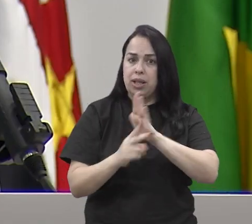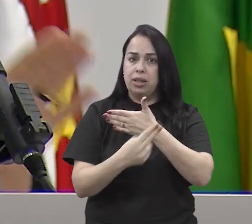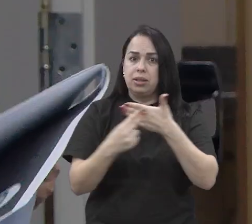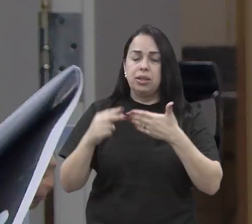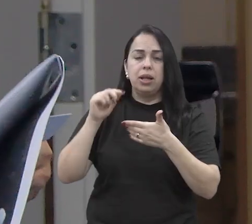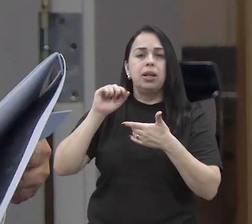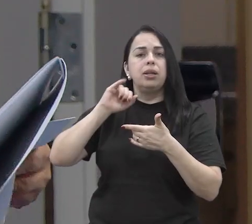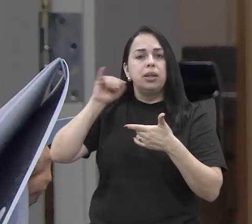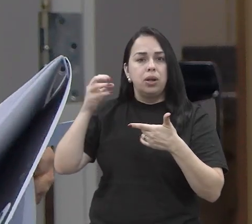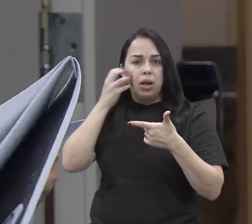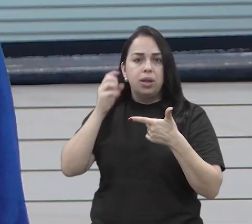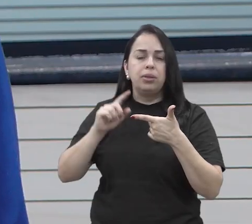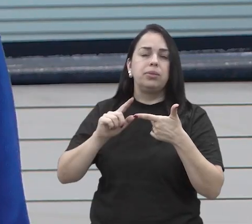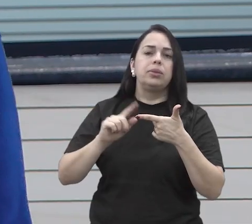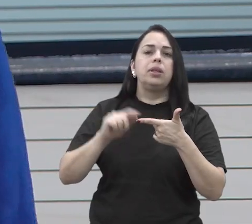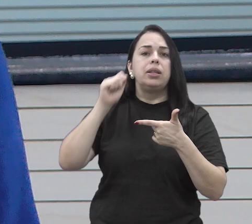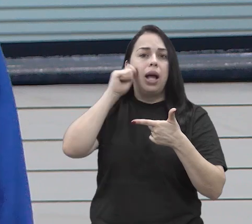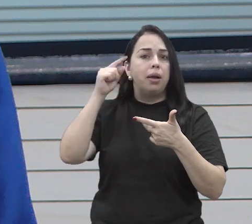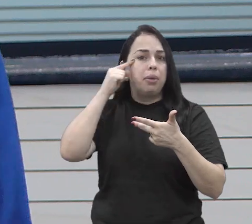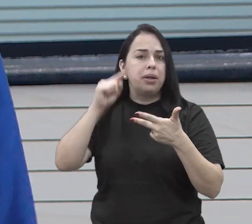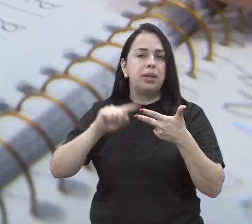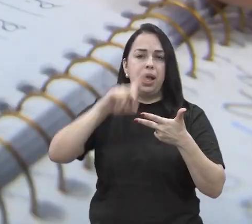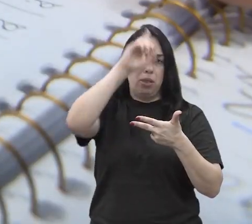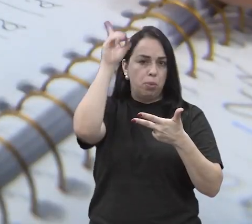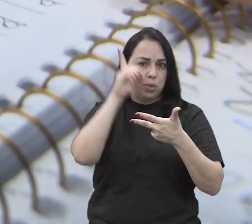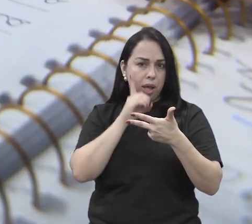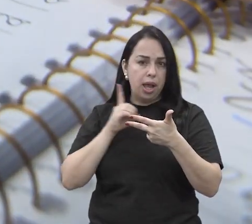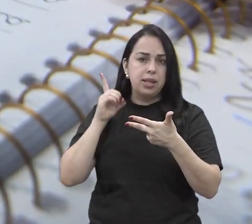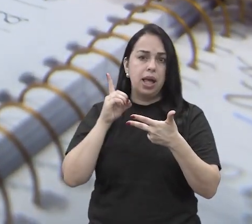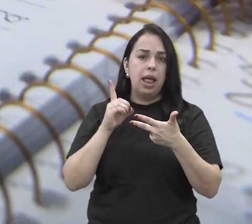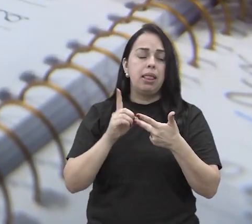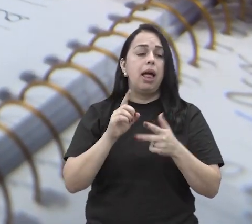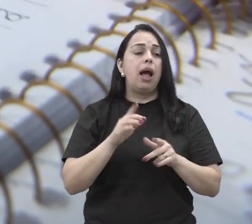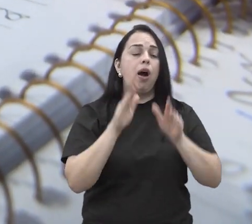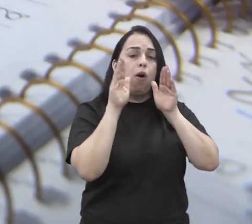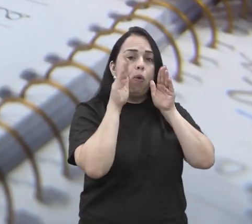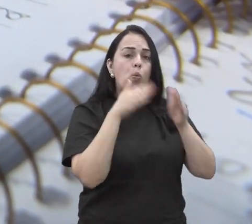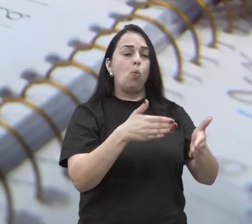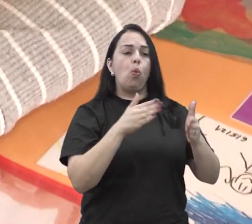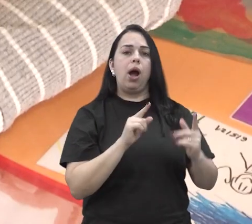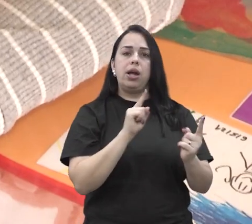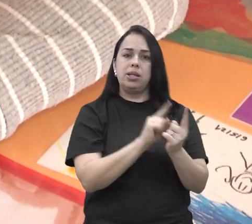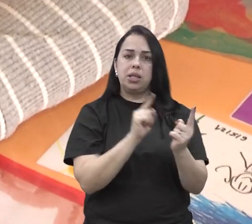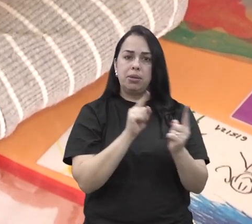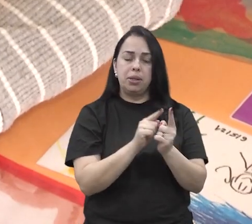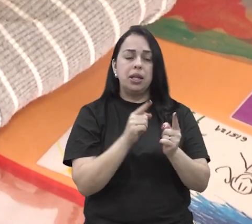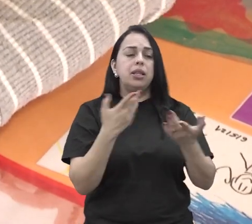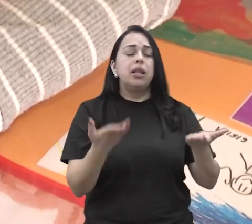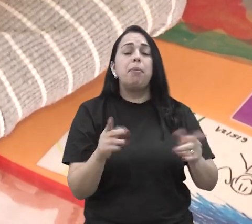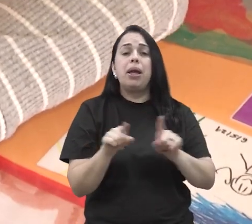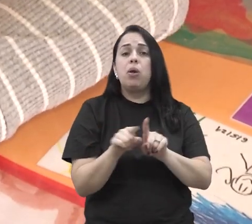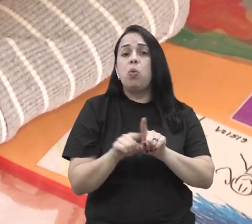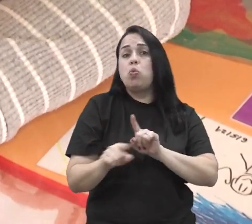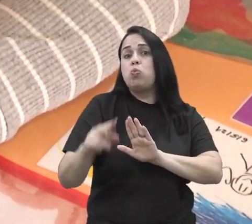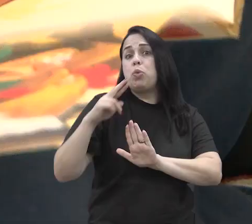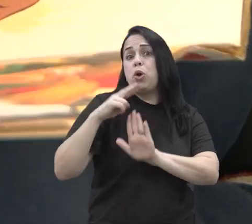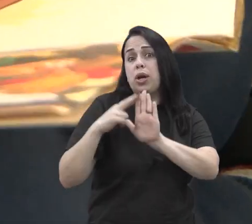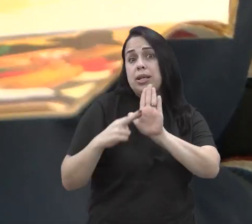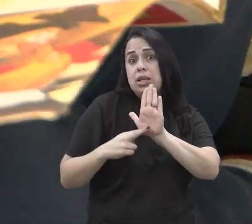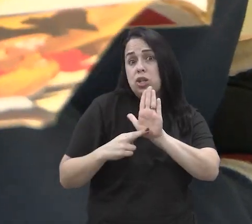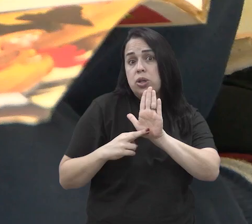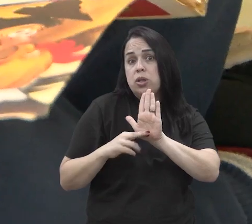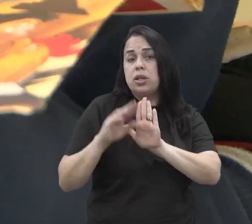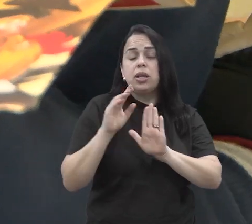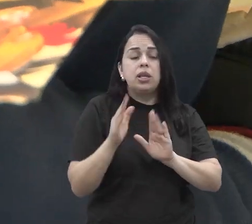Juliana Fraga, Amélia Naomi e Dulce Rita propõe um atendimento especializado e diretrizes para a criação de um programa